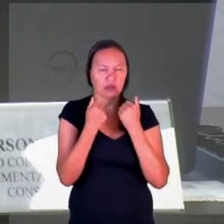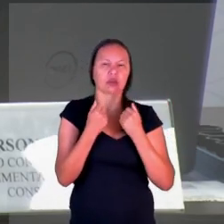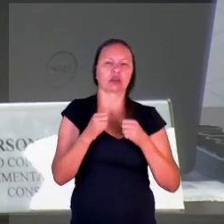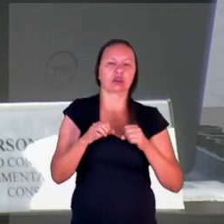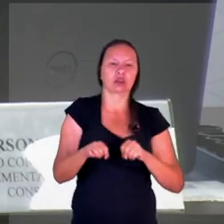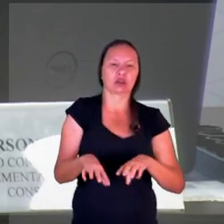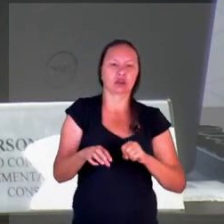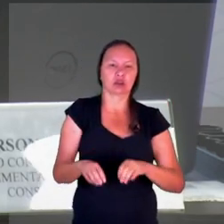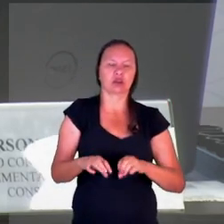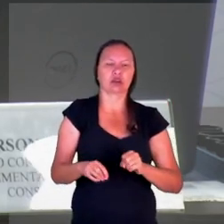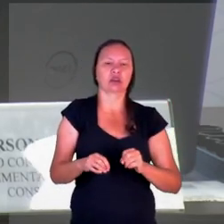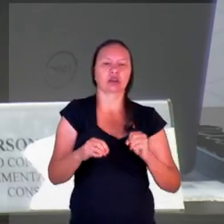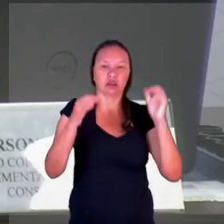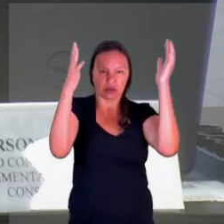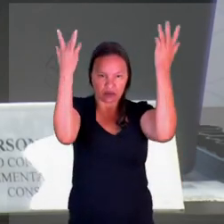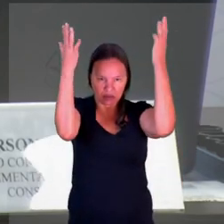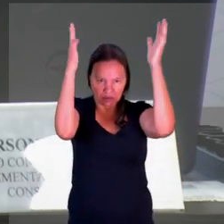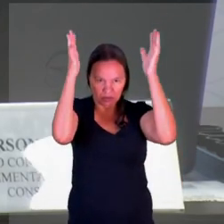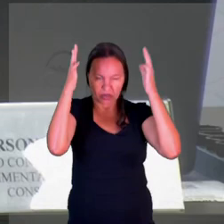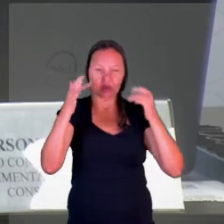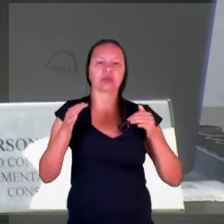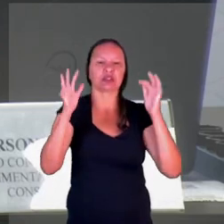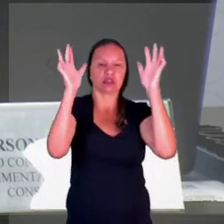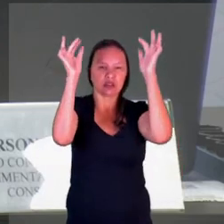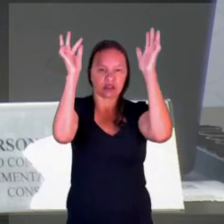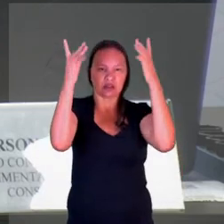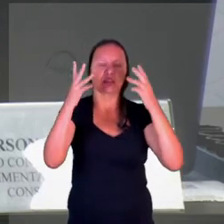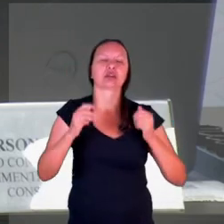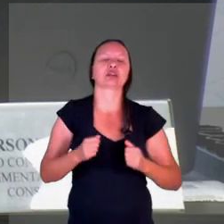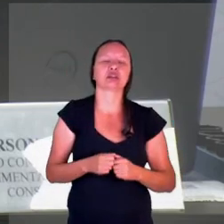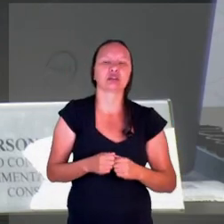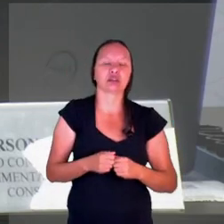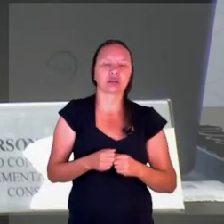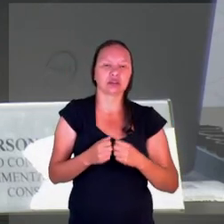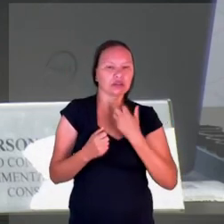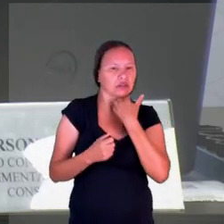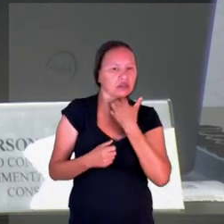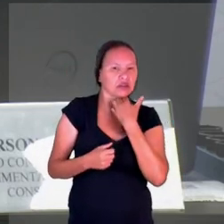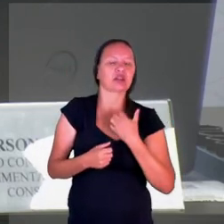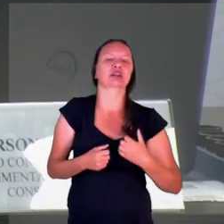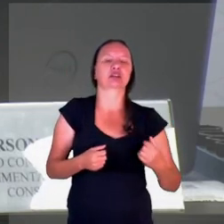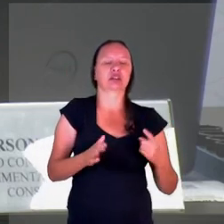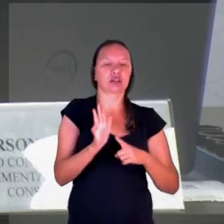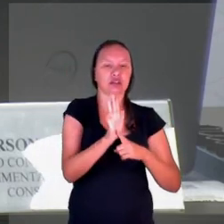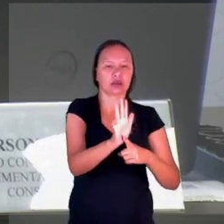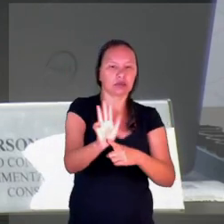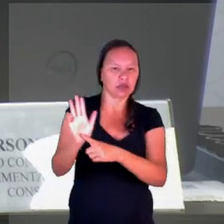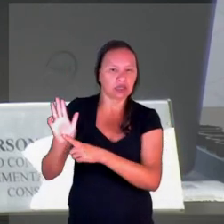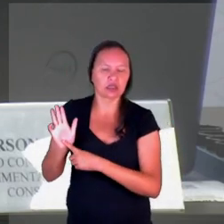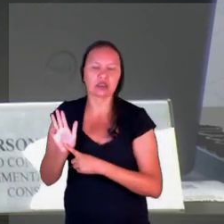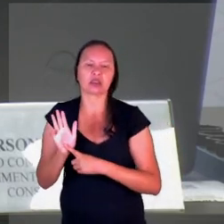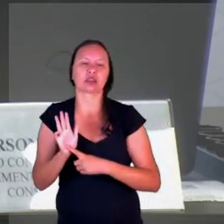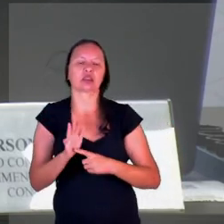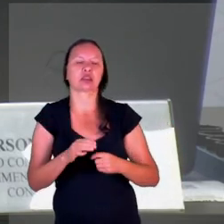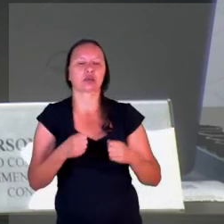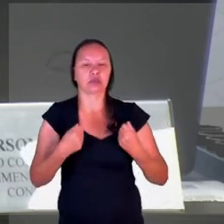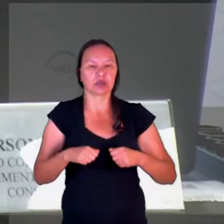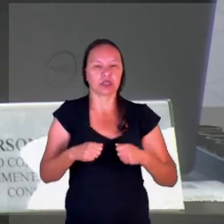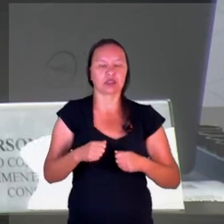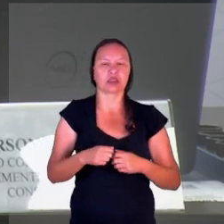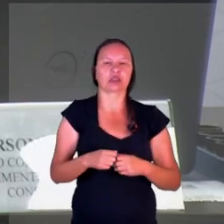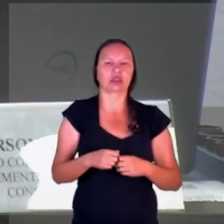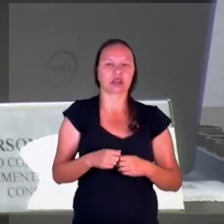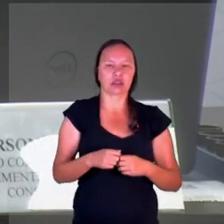e parabenizar D miram pela excelente exposição porque eh